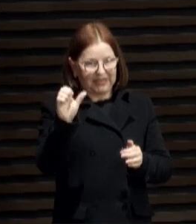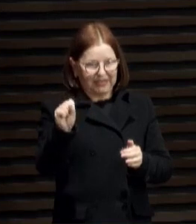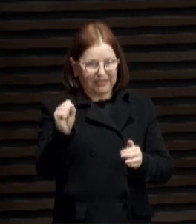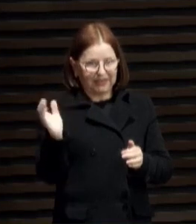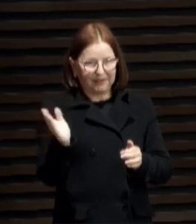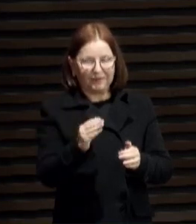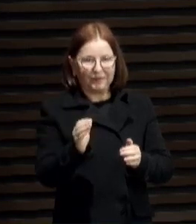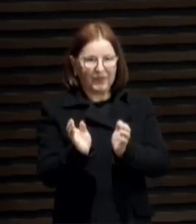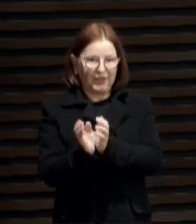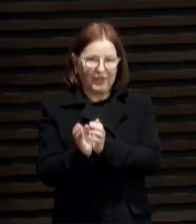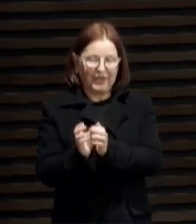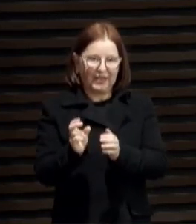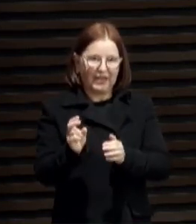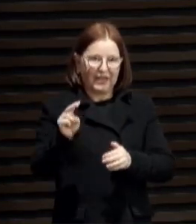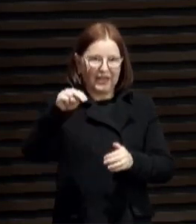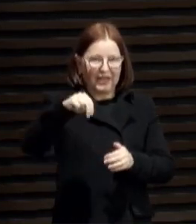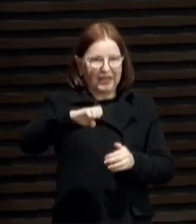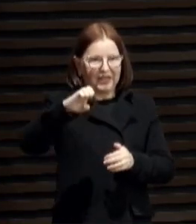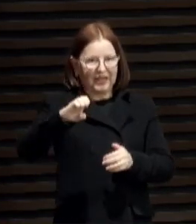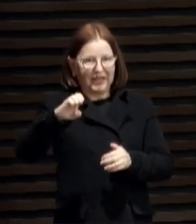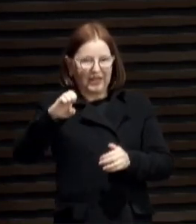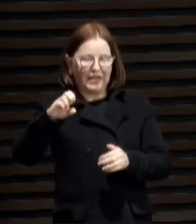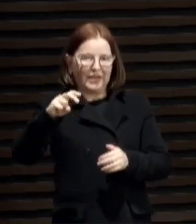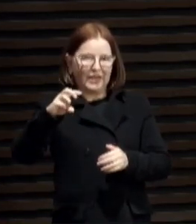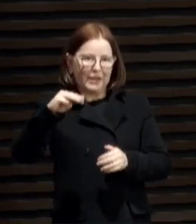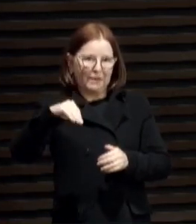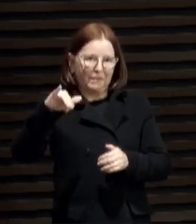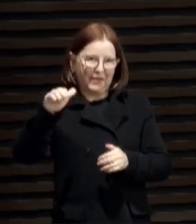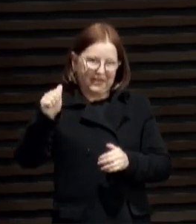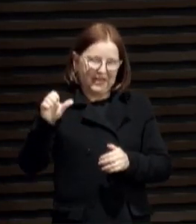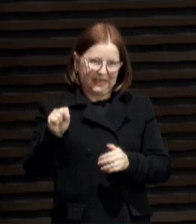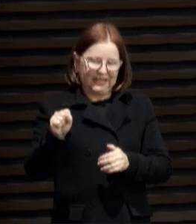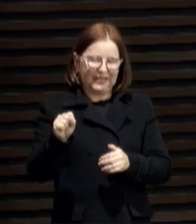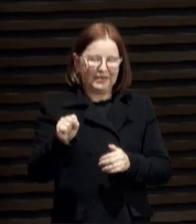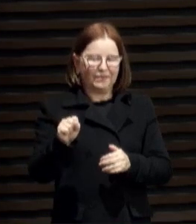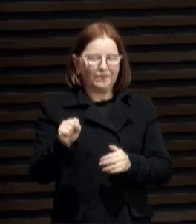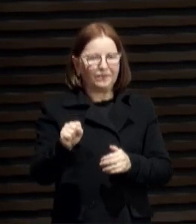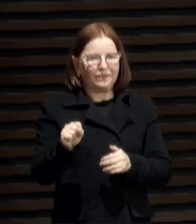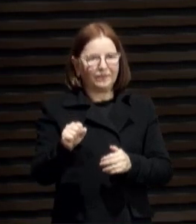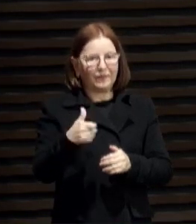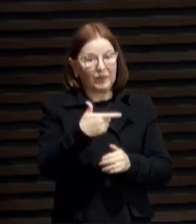de Neemias, em 445 a.C., ou seja, 12 anos depois.